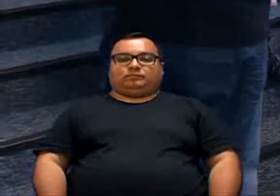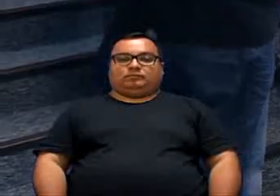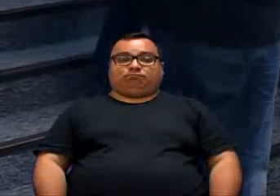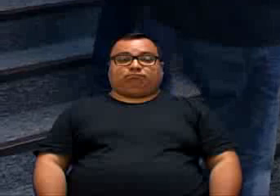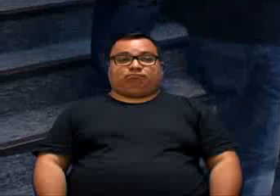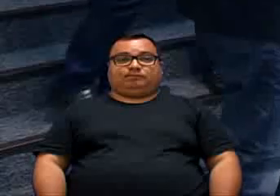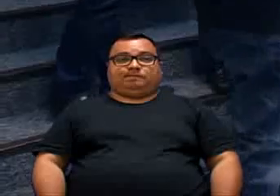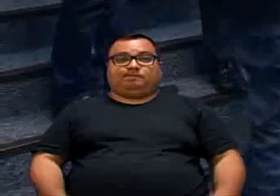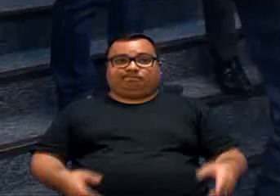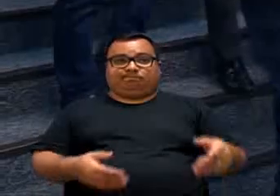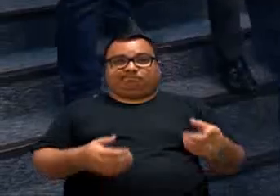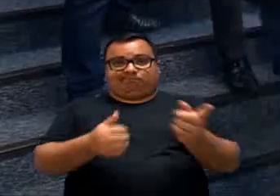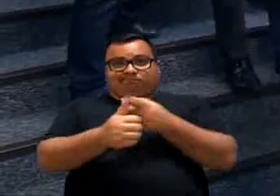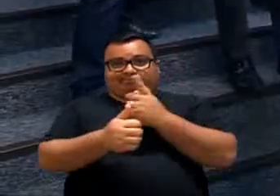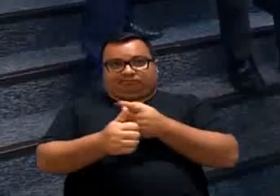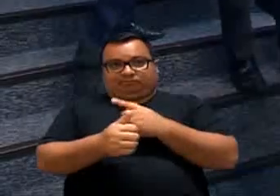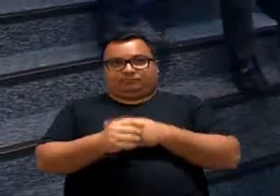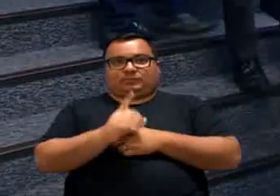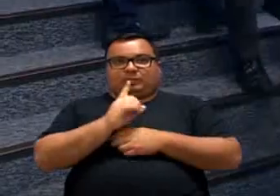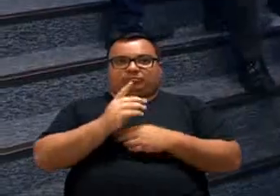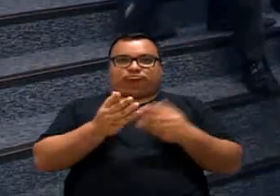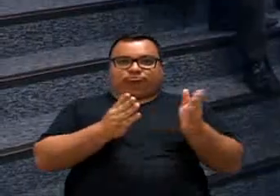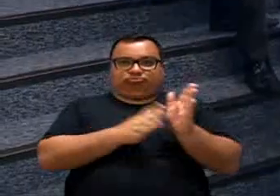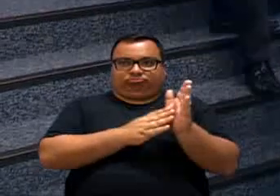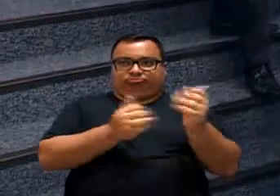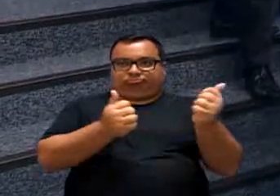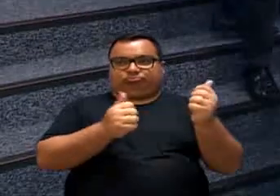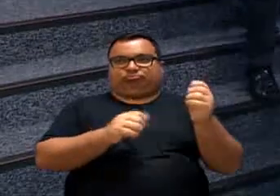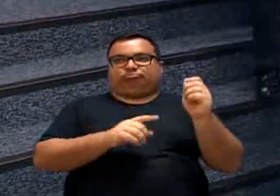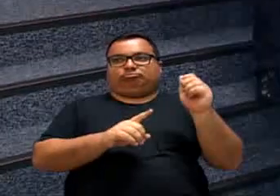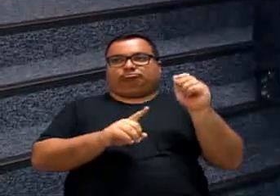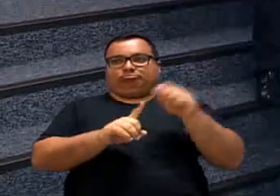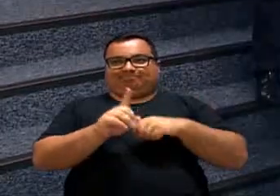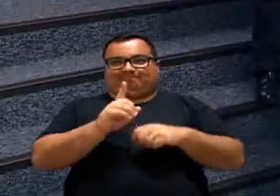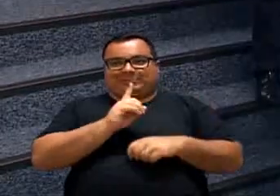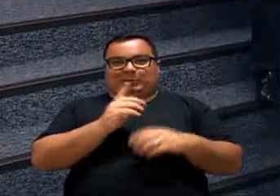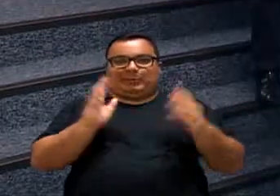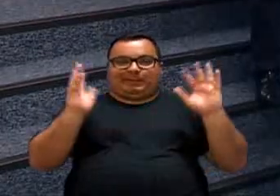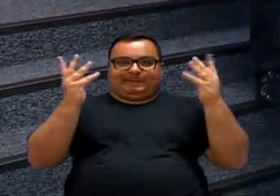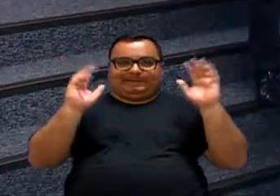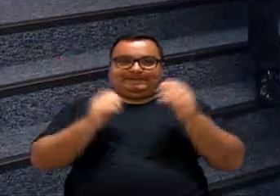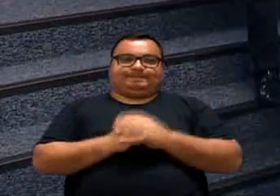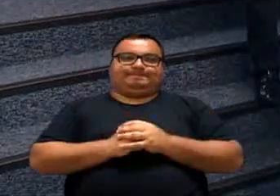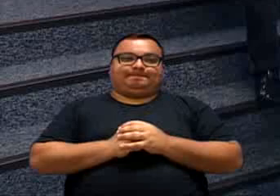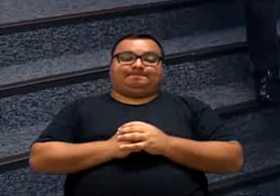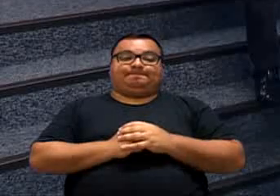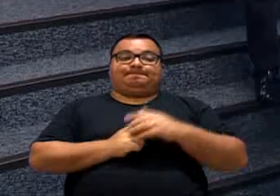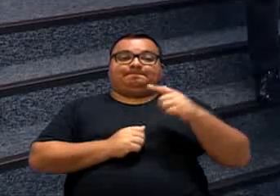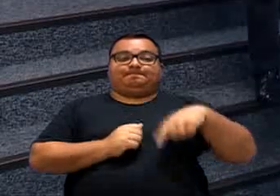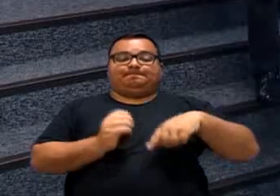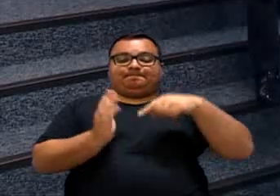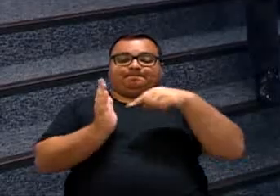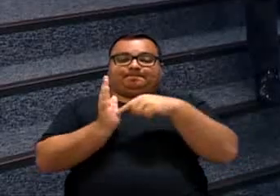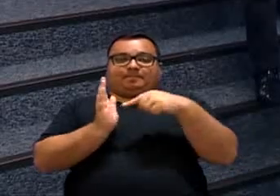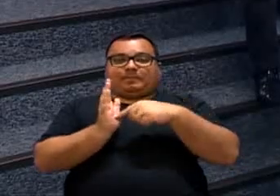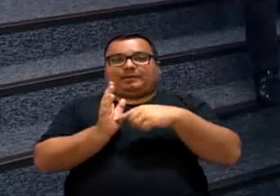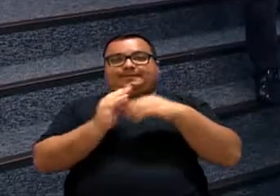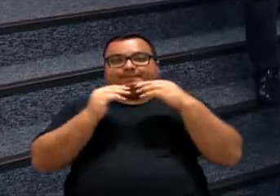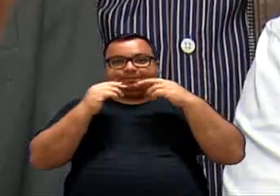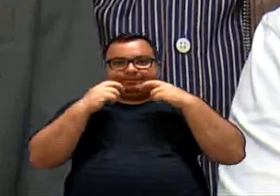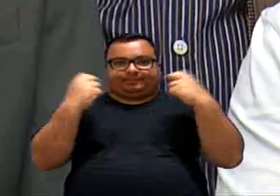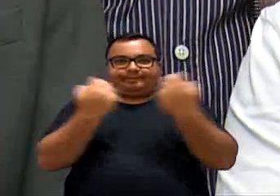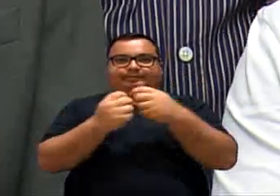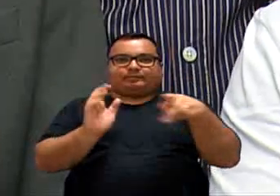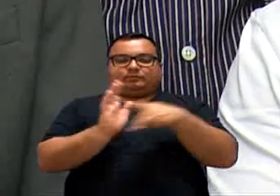Primeiramente, desejar um feliz aniversário para o nosso companheiro Péricles. Câmara Municipal de Sorocaba, conforme aprovada em sua reunião do dia